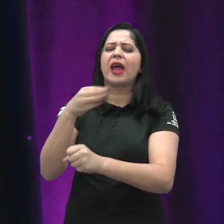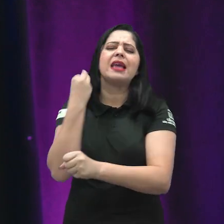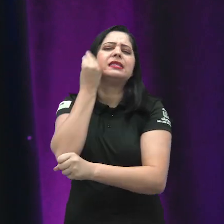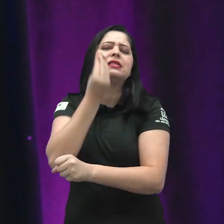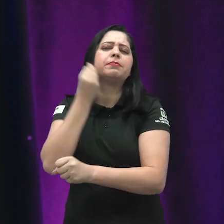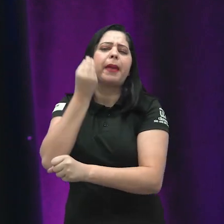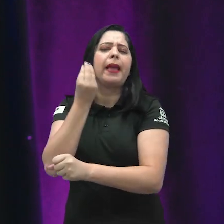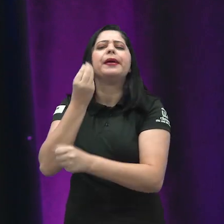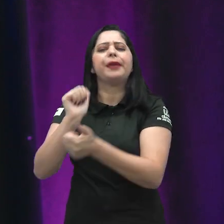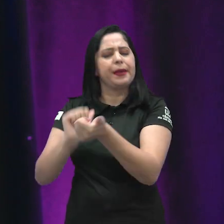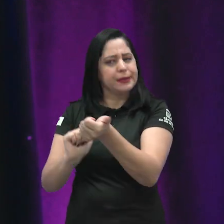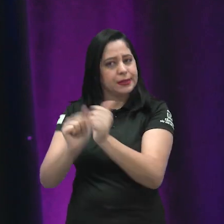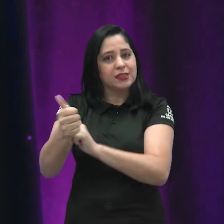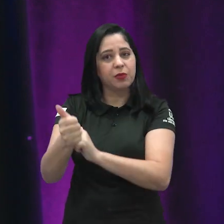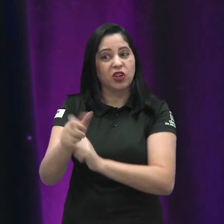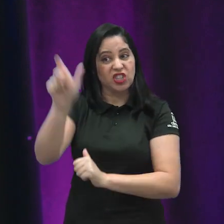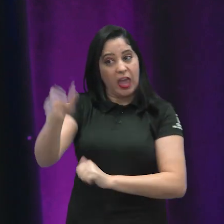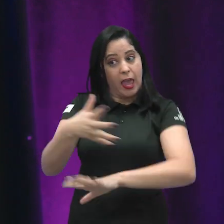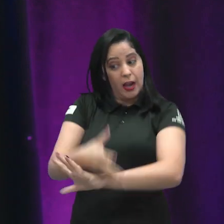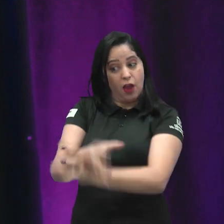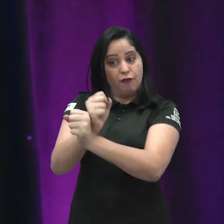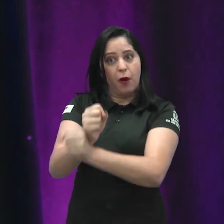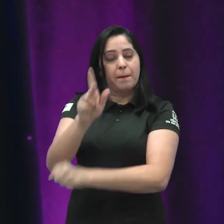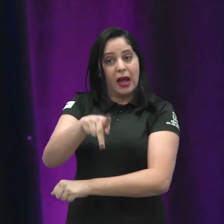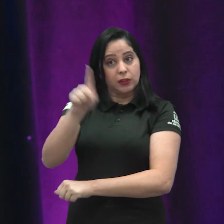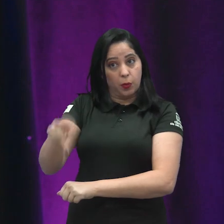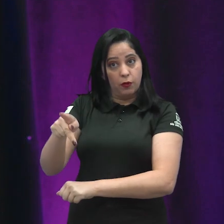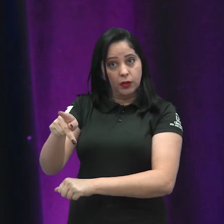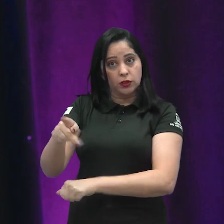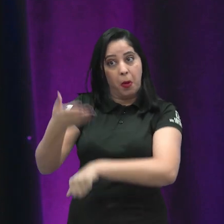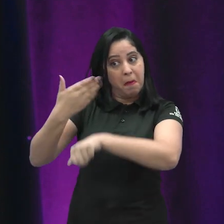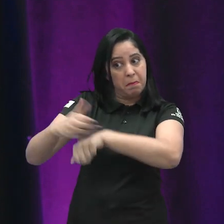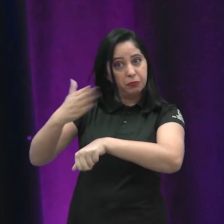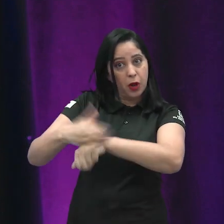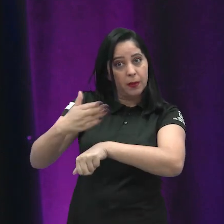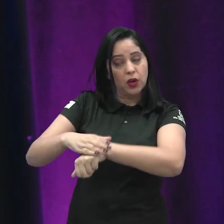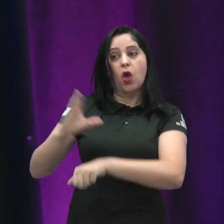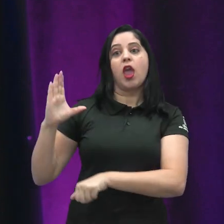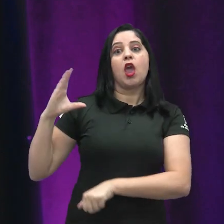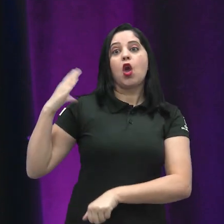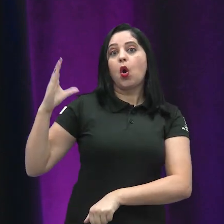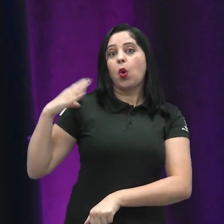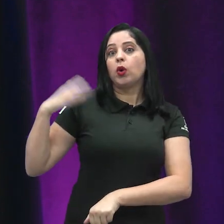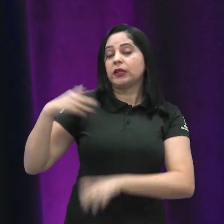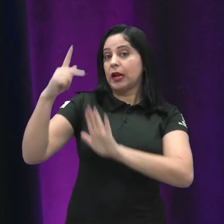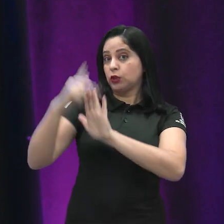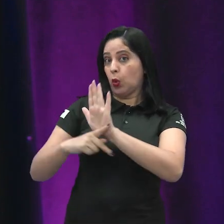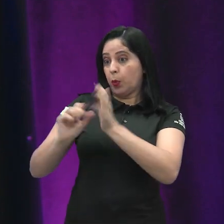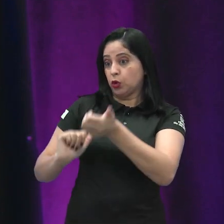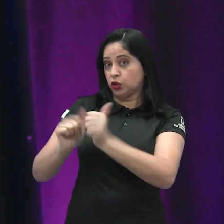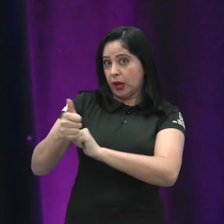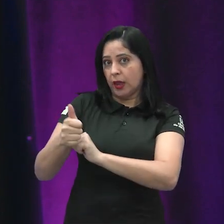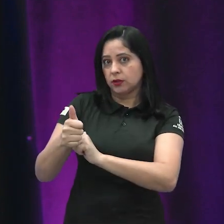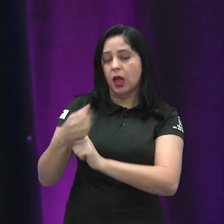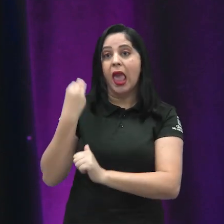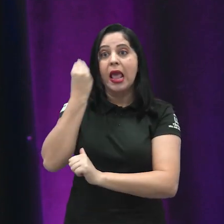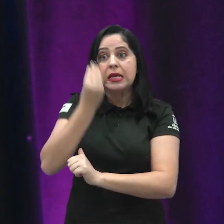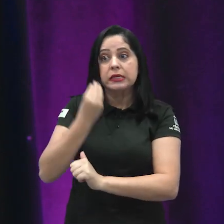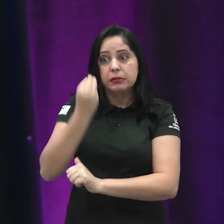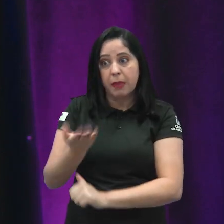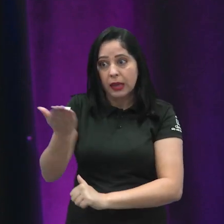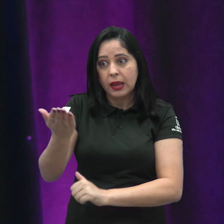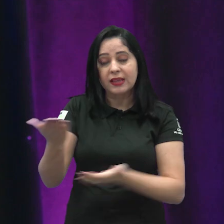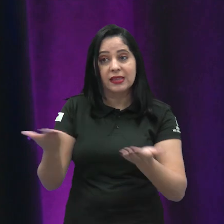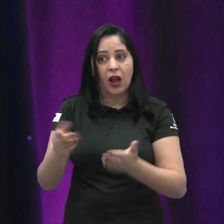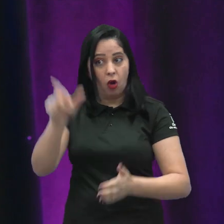na cidade. Tem formação como professor, treinador e coordenador de projetos esportivos. Uma experiência que